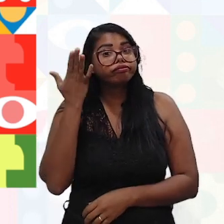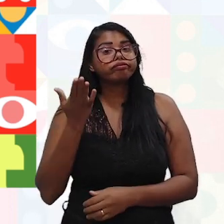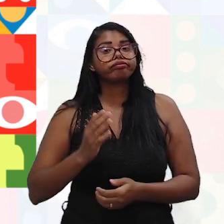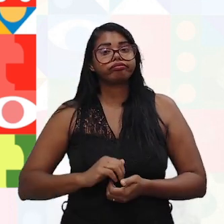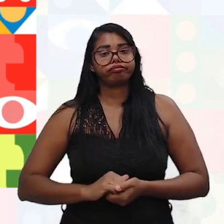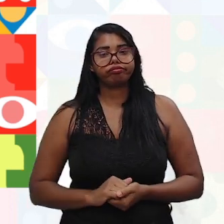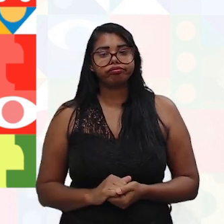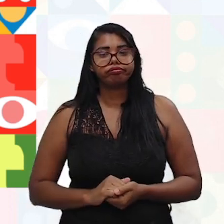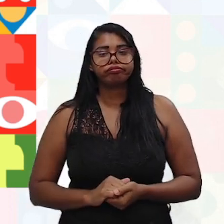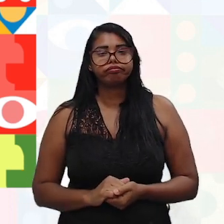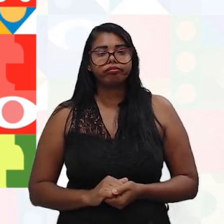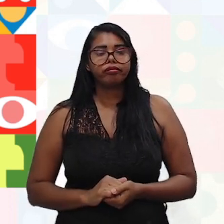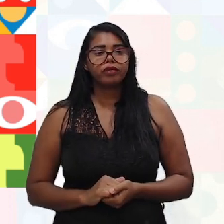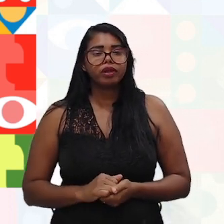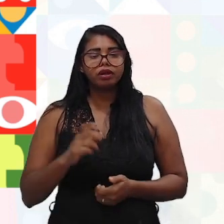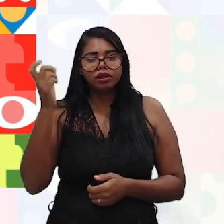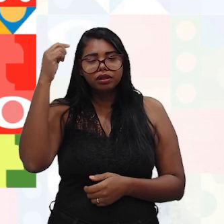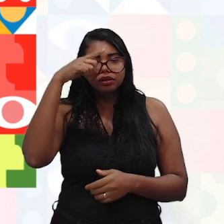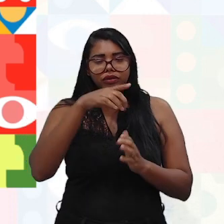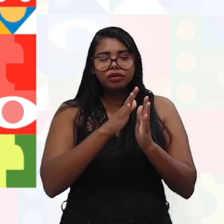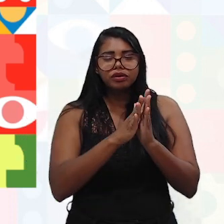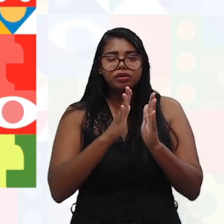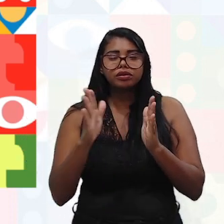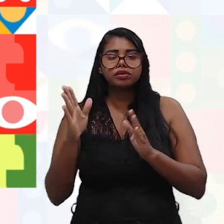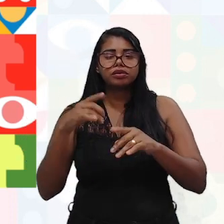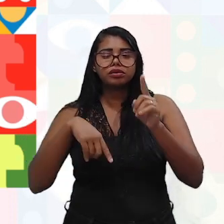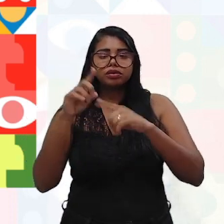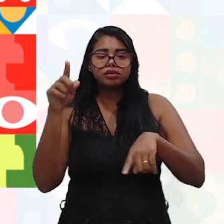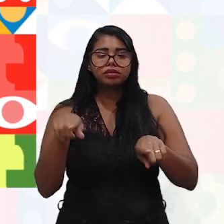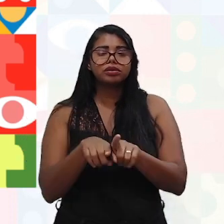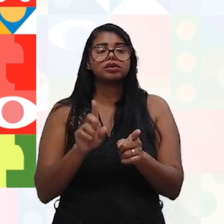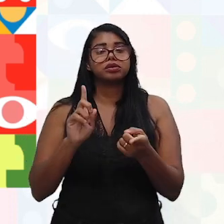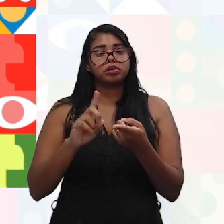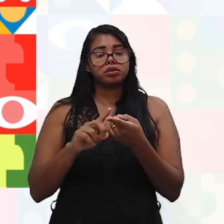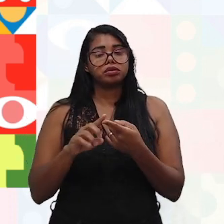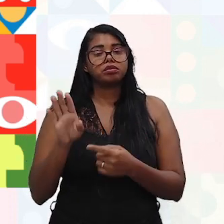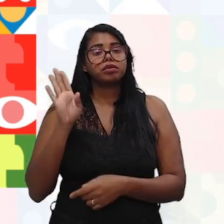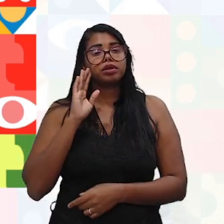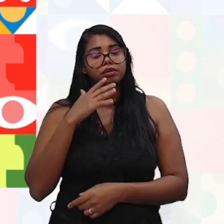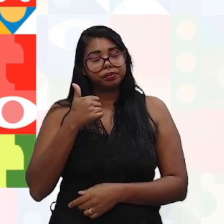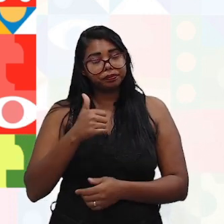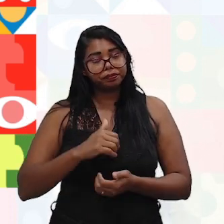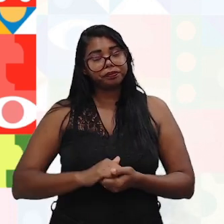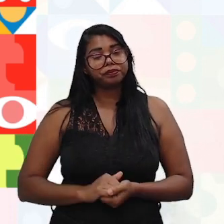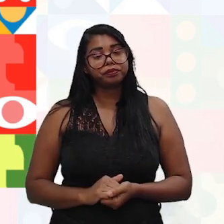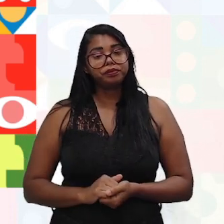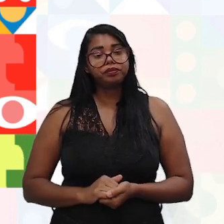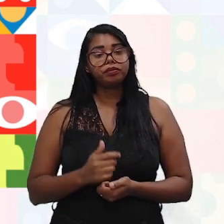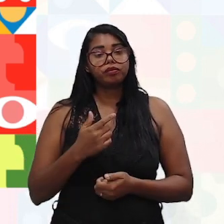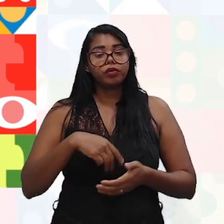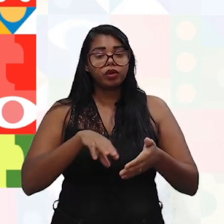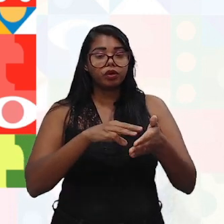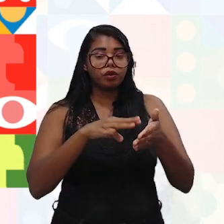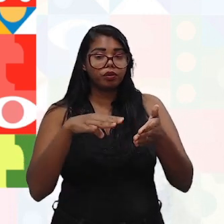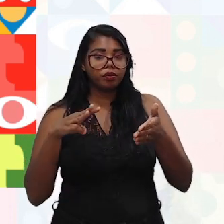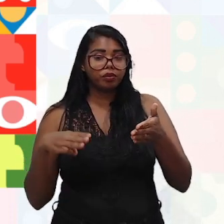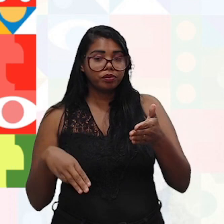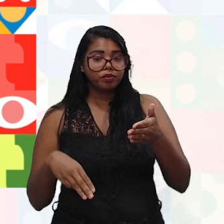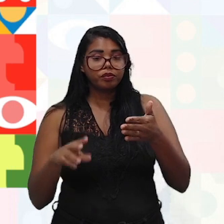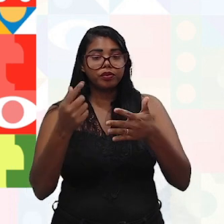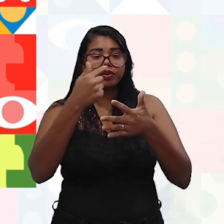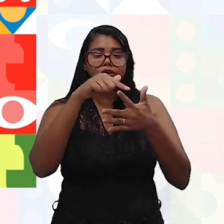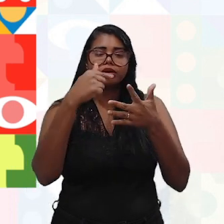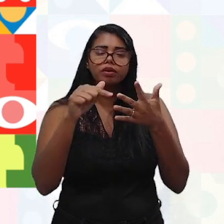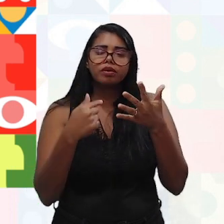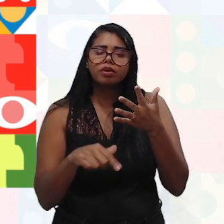raras, tem obras ali de acervo circulante, então isso é bem bacana. Outra questão, método de classificação vigente. O